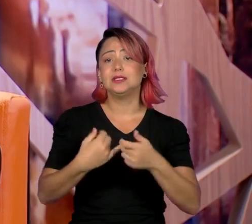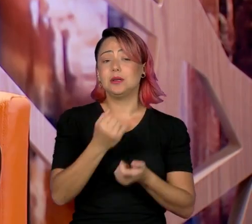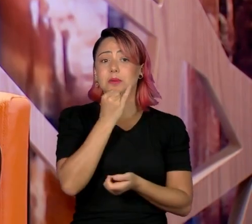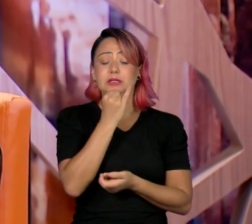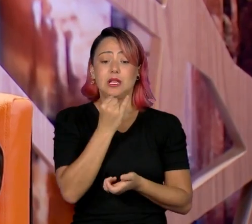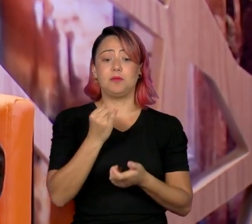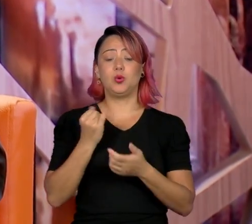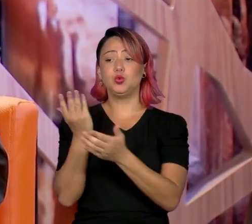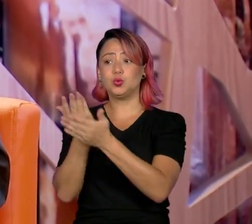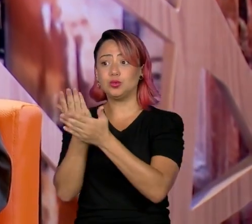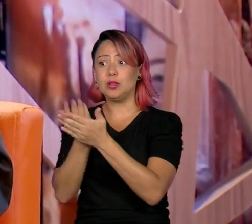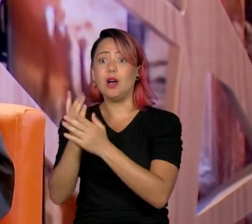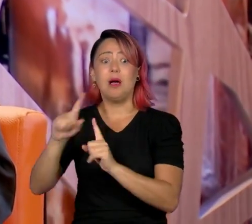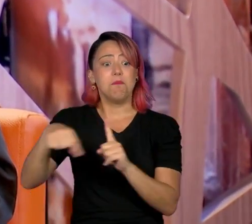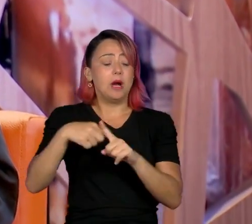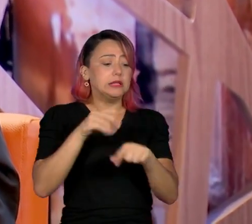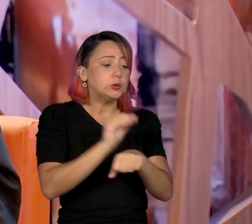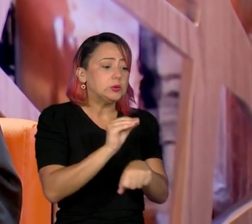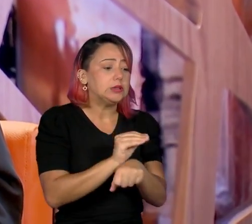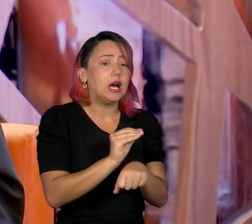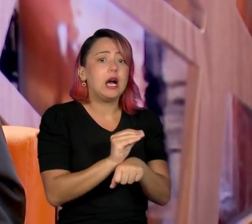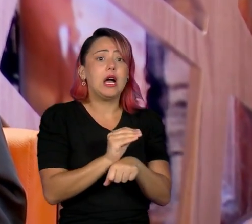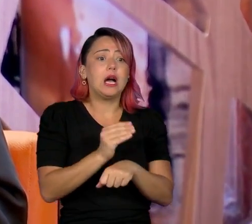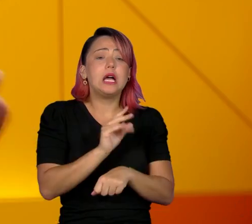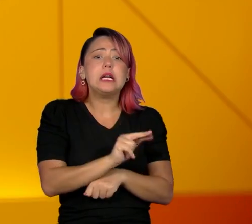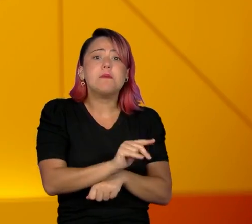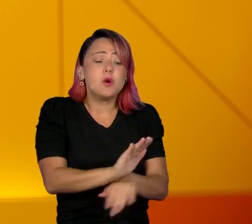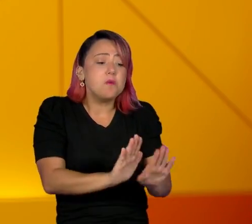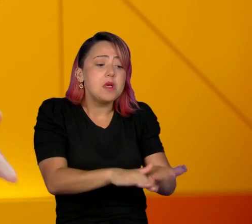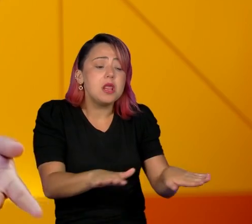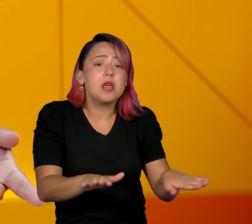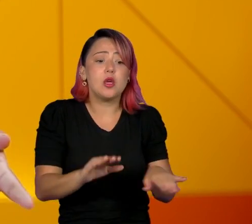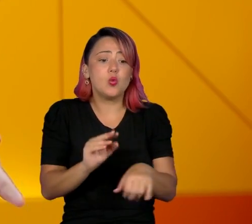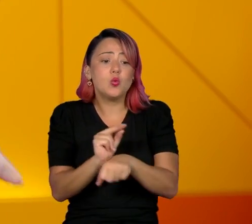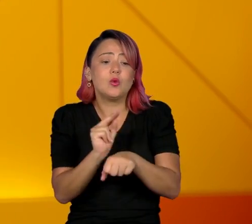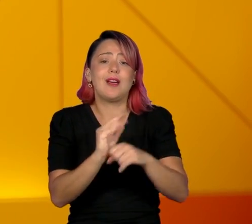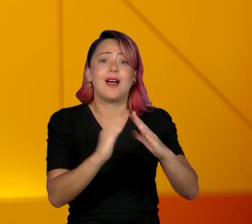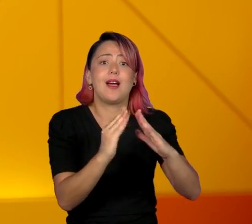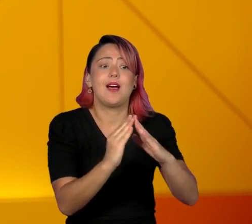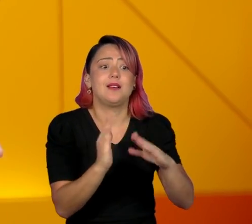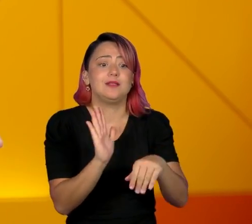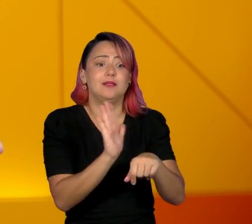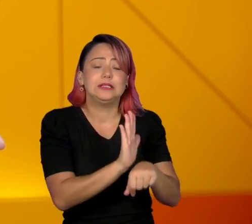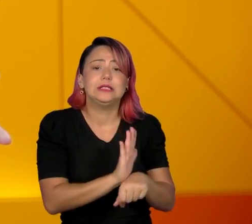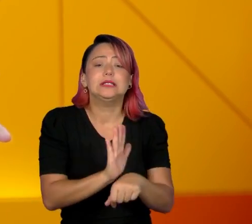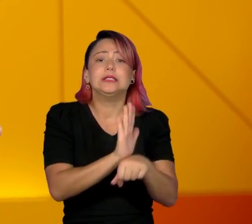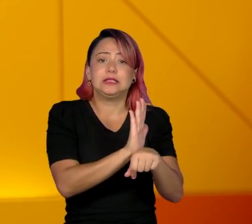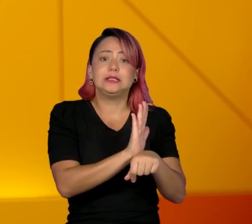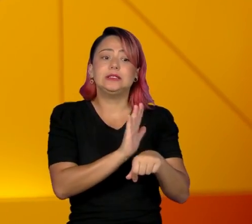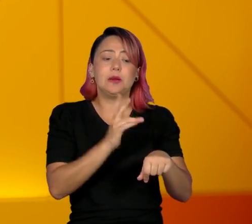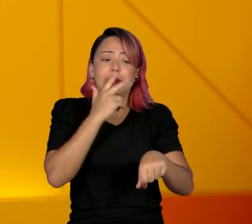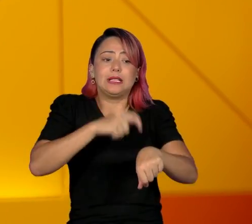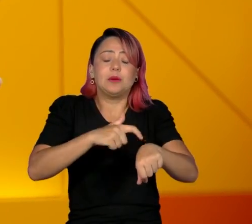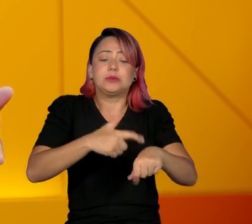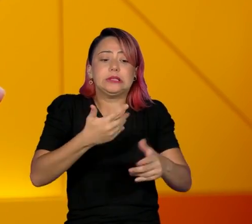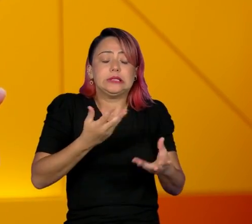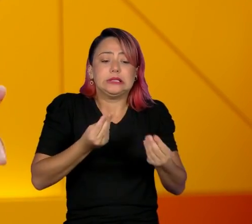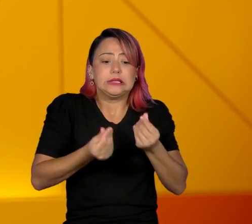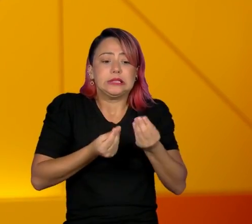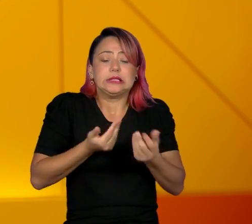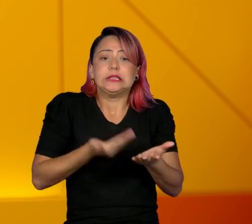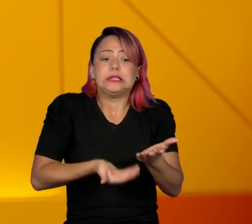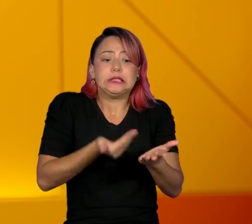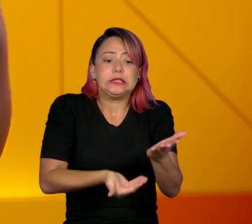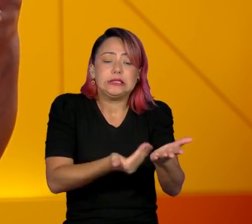de irmãos mais novos, estão estudando, estão cuidando de casa, e aí não sobra tempo, e você trouxe essa coisa do brincar, que foi muito